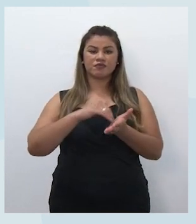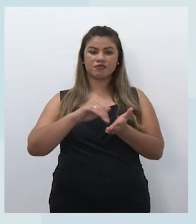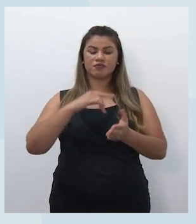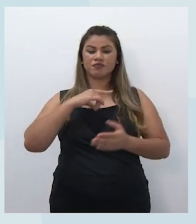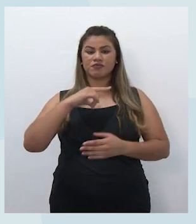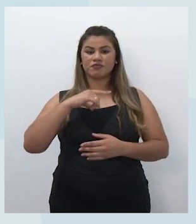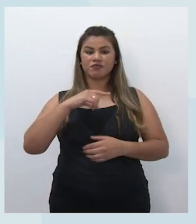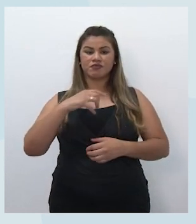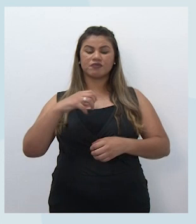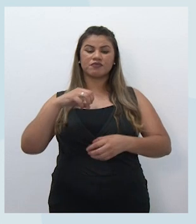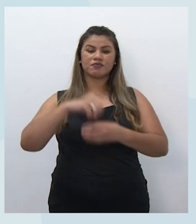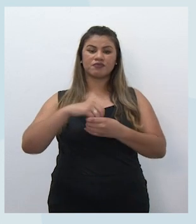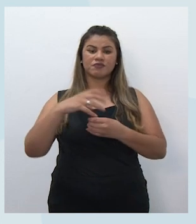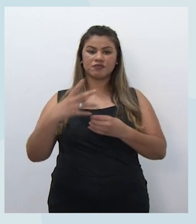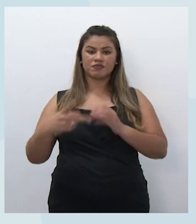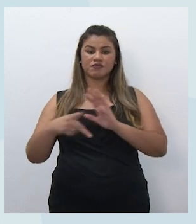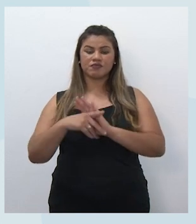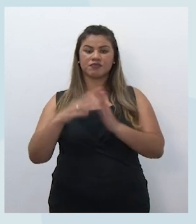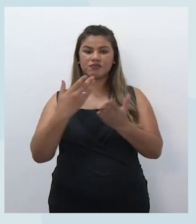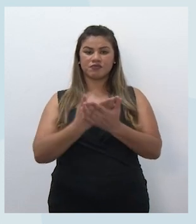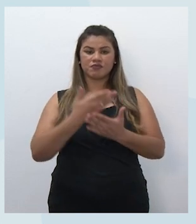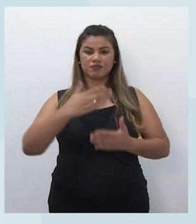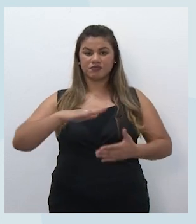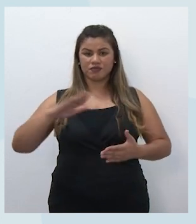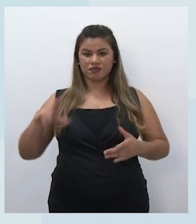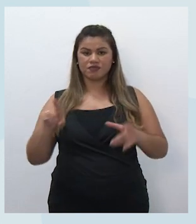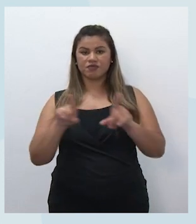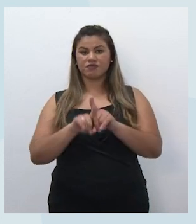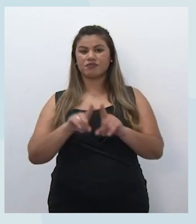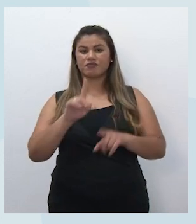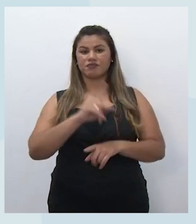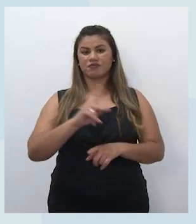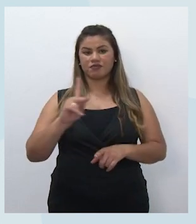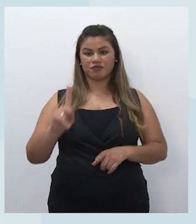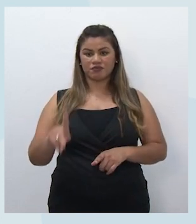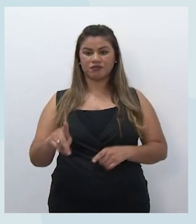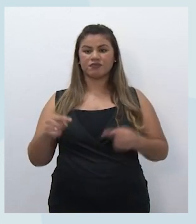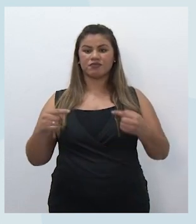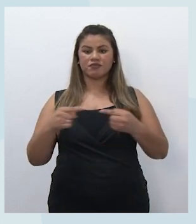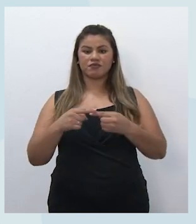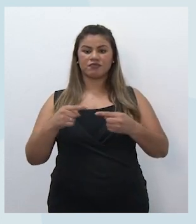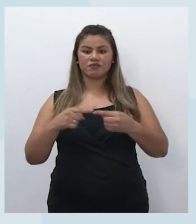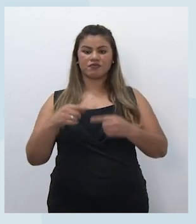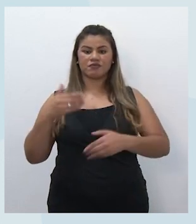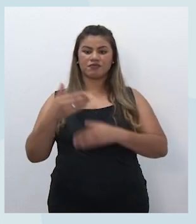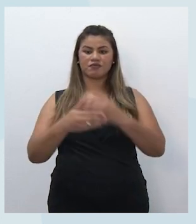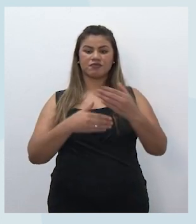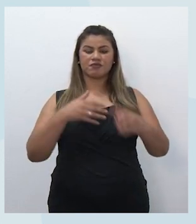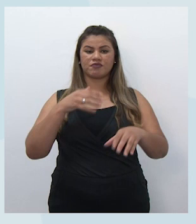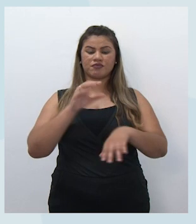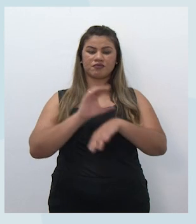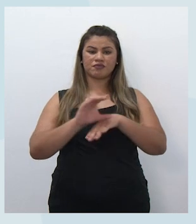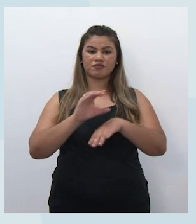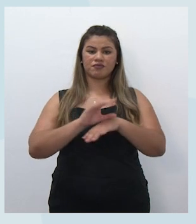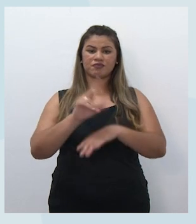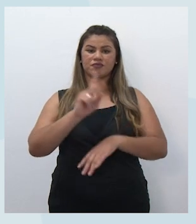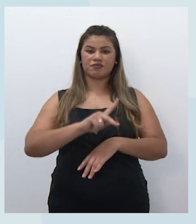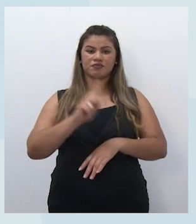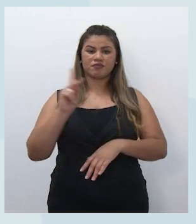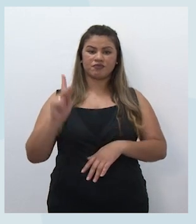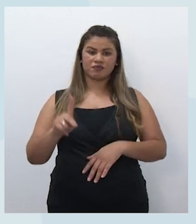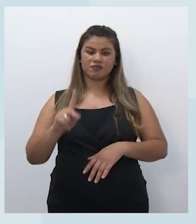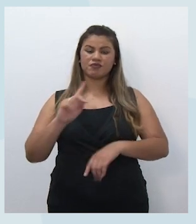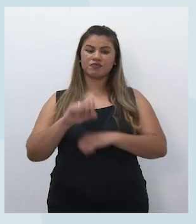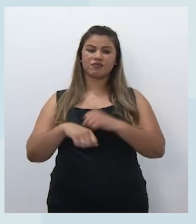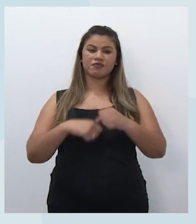de apoio tanto para os estudantes quanto para os professores, além da formação continuada para todos os professores ao longo do ano